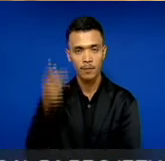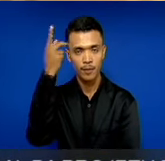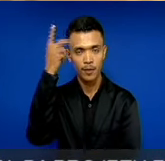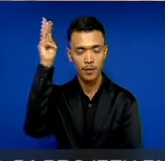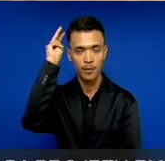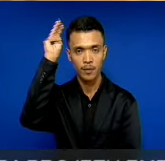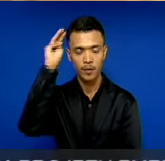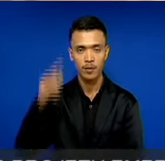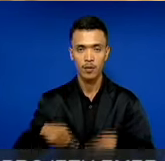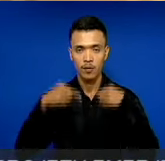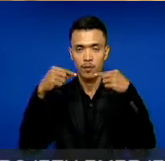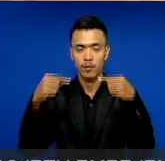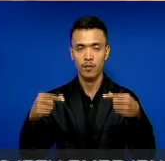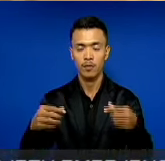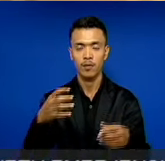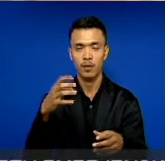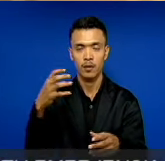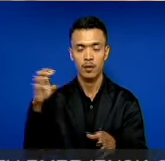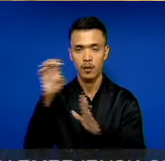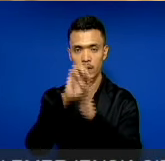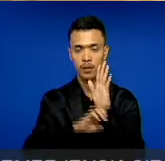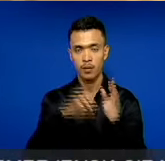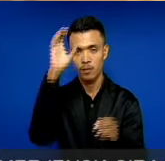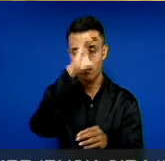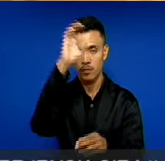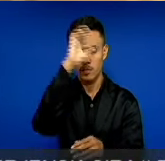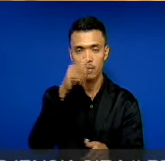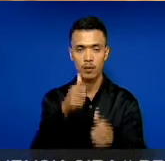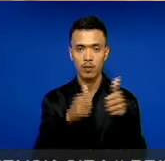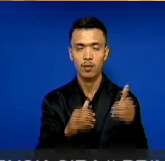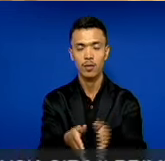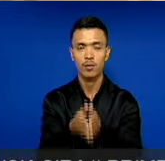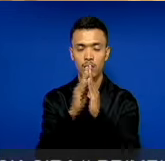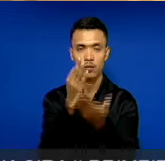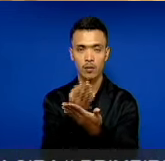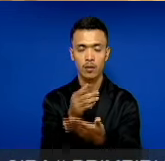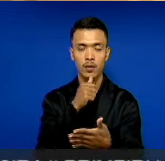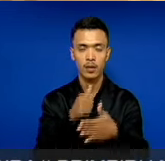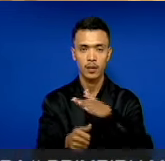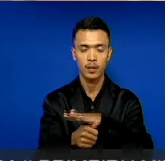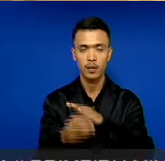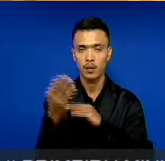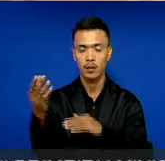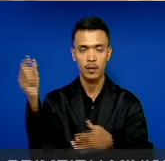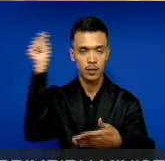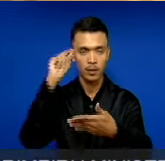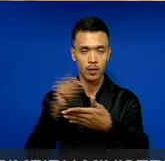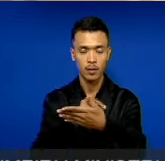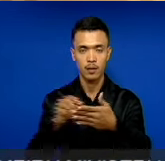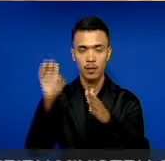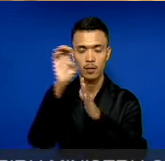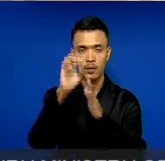Primeiro-ministro orienta a Inspeção-Geral do Estado bocatuir cobrança ilegal e a Serviço de Registro Notariado no Secretário de Estado de